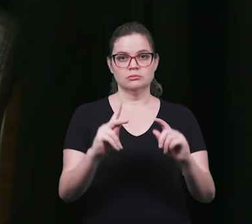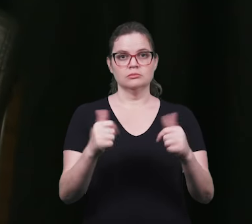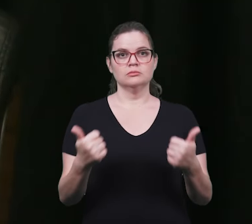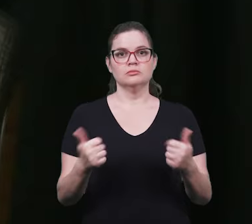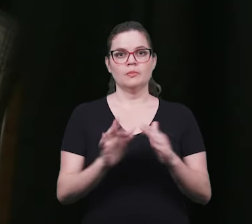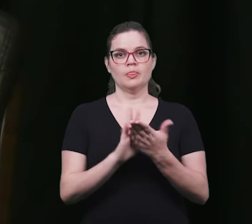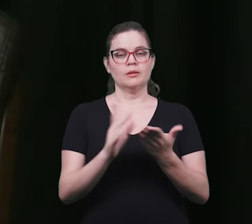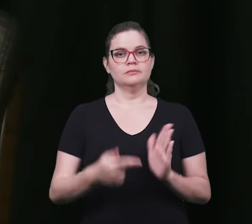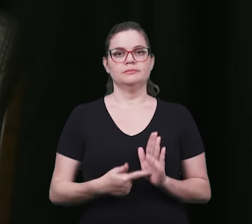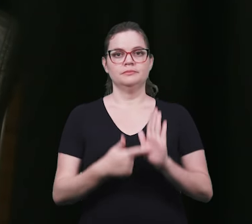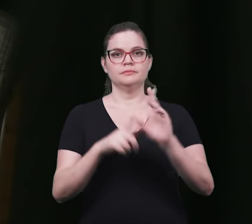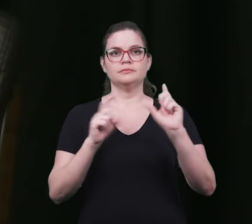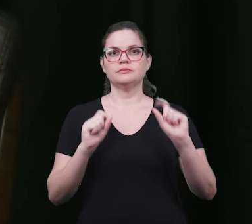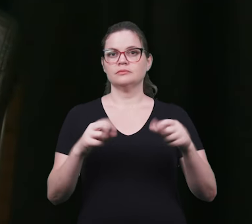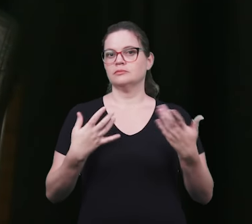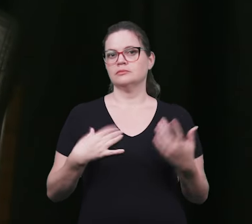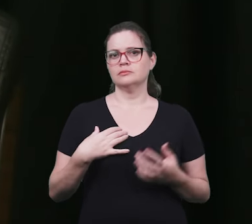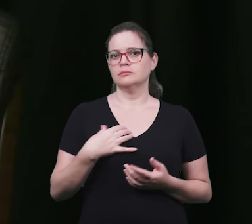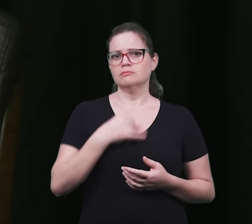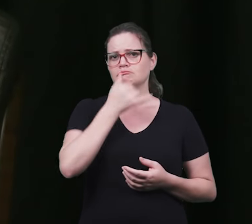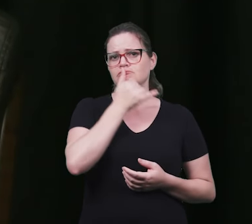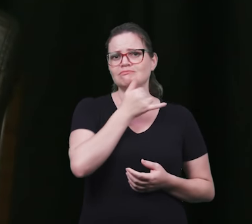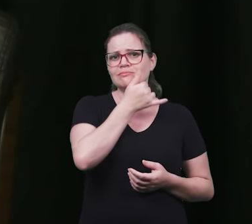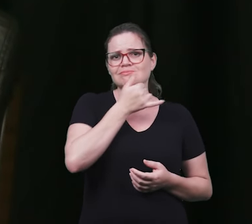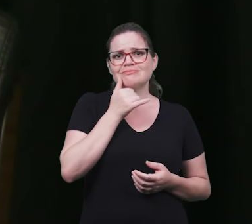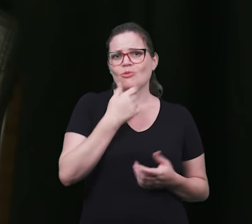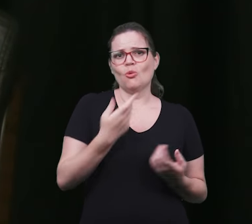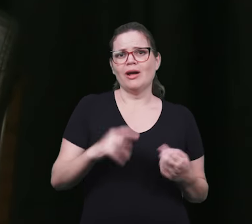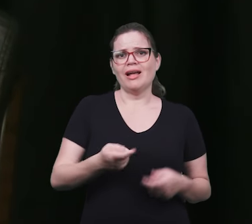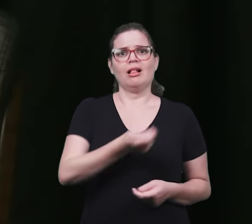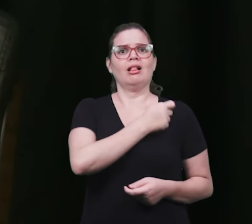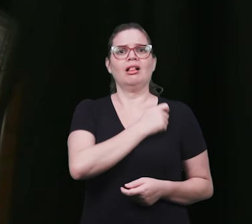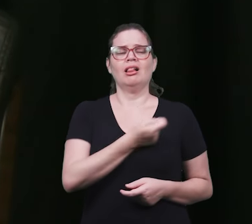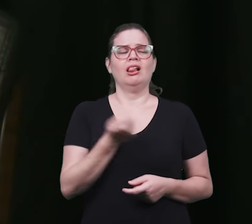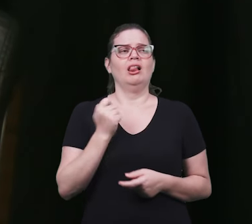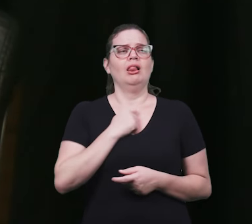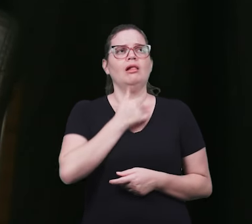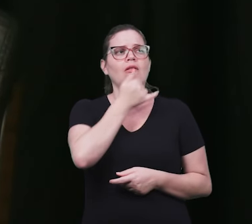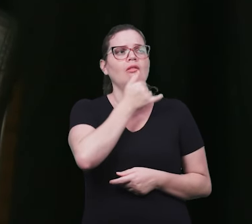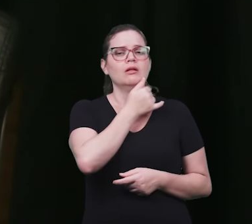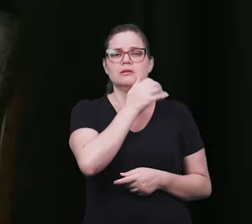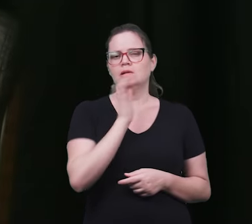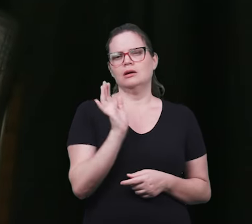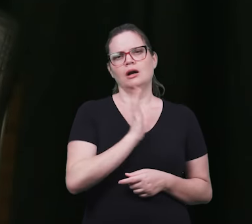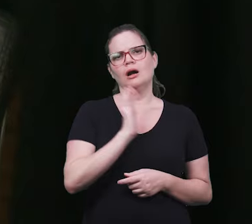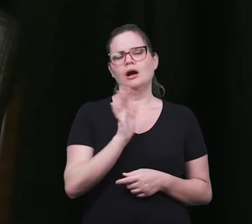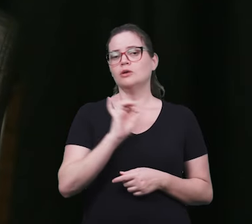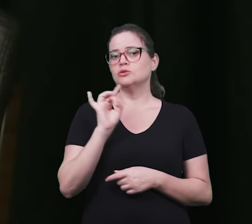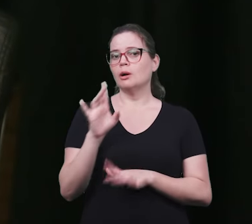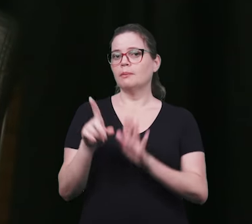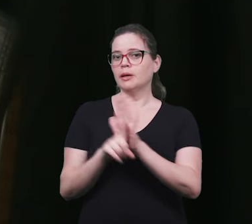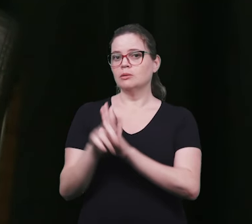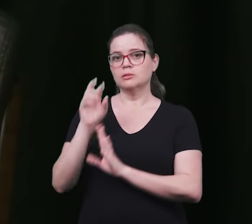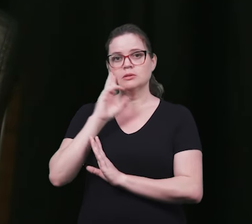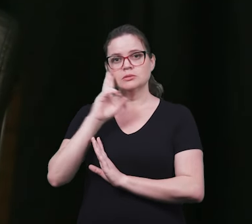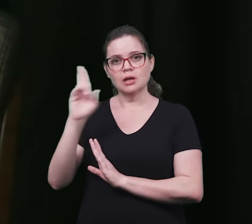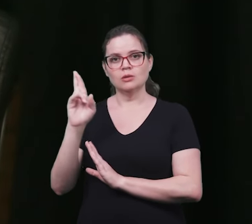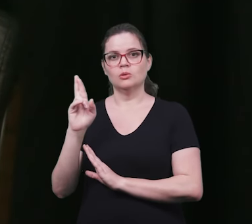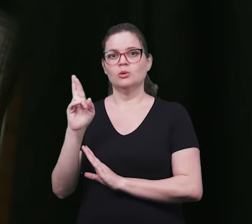Feito a palavra fala, sacrifício e oferta, o Senhor não está requerendo sacrifício. O Senhor quer obediência. Você consultou um jejum